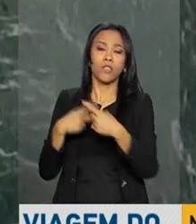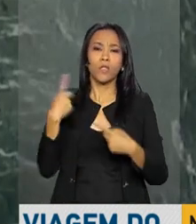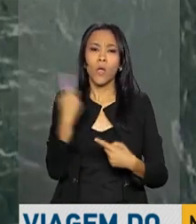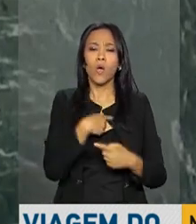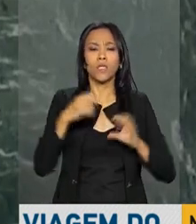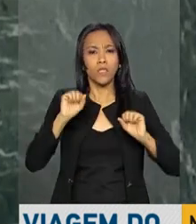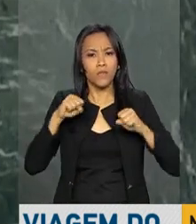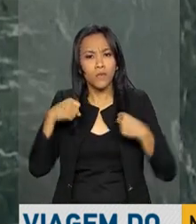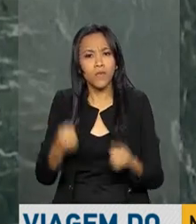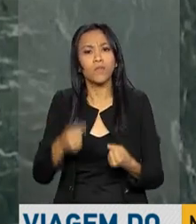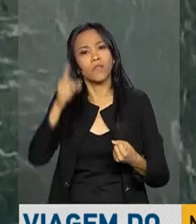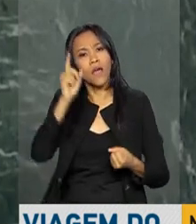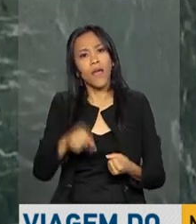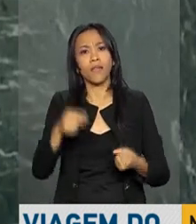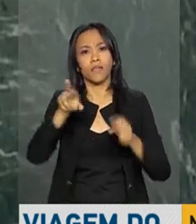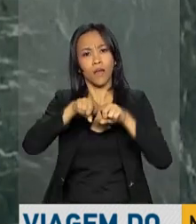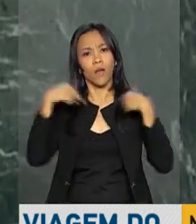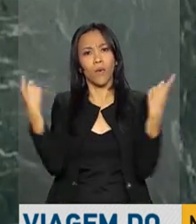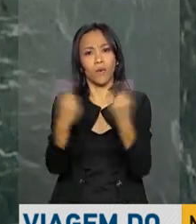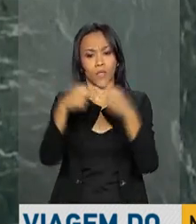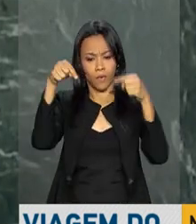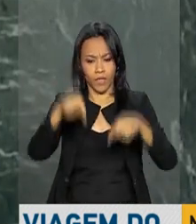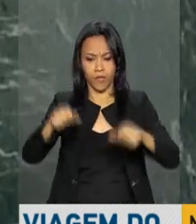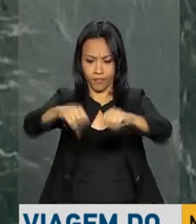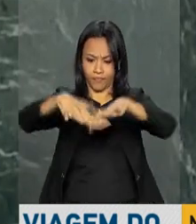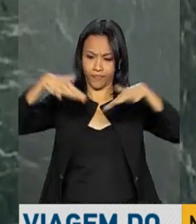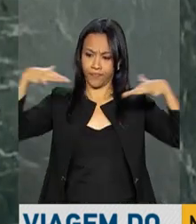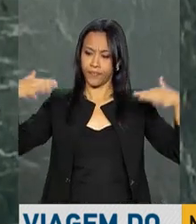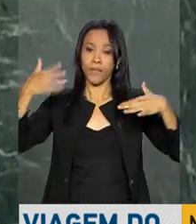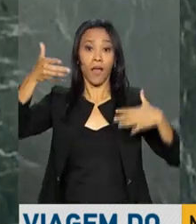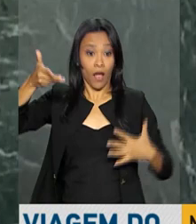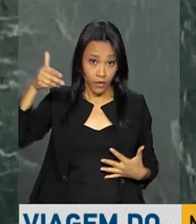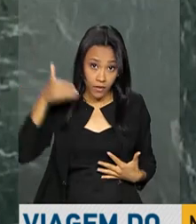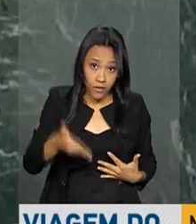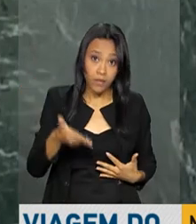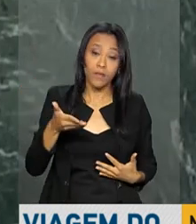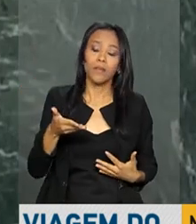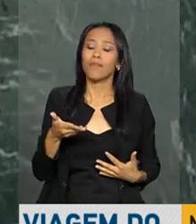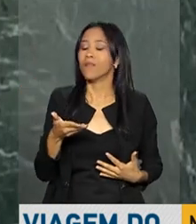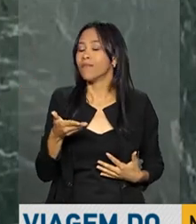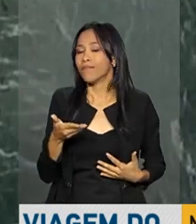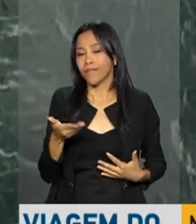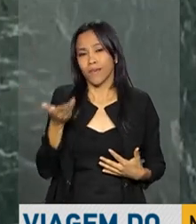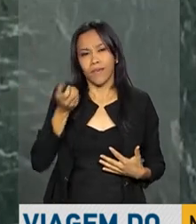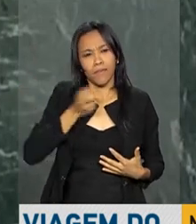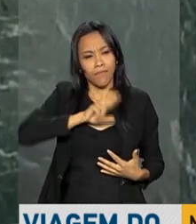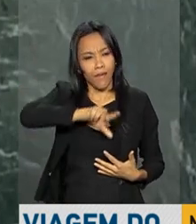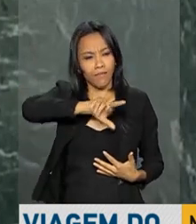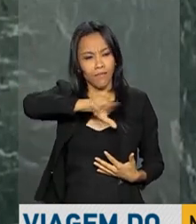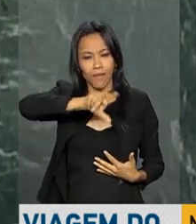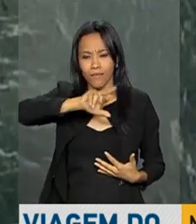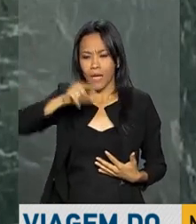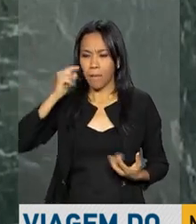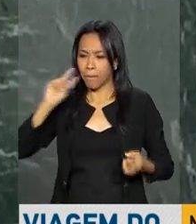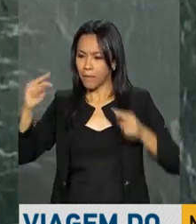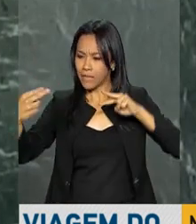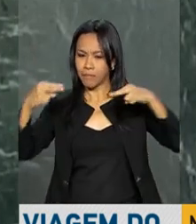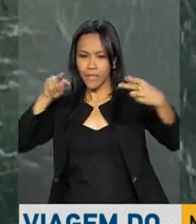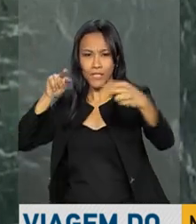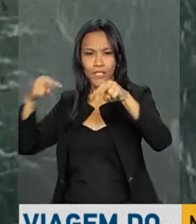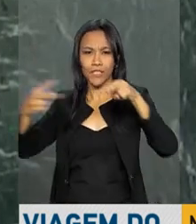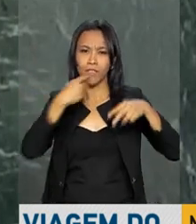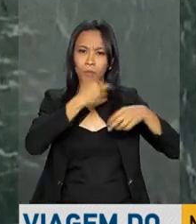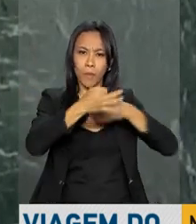é esta Assembleia Geral. Aqui, nos beneficiamos do mais plural conjunto de perspectivas.